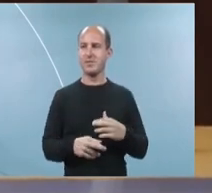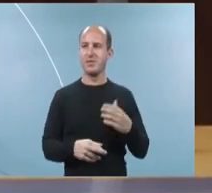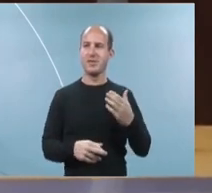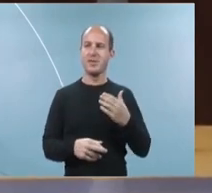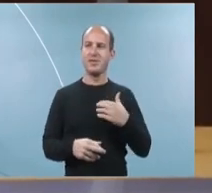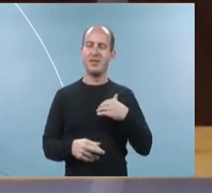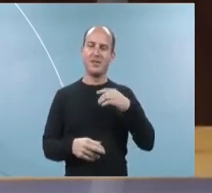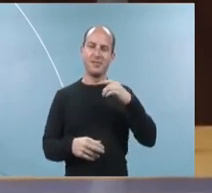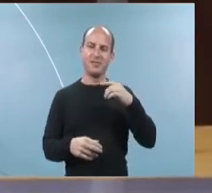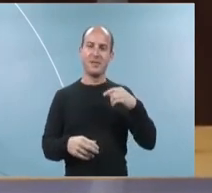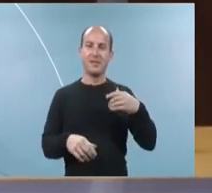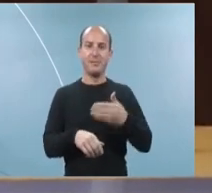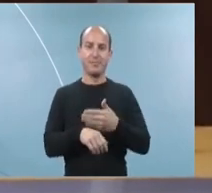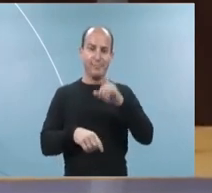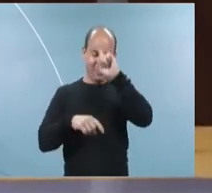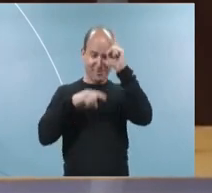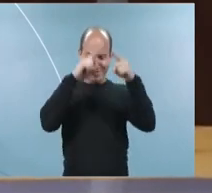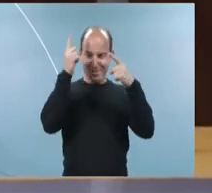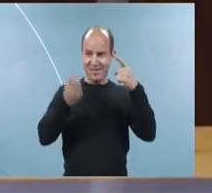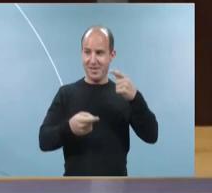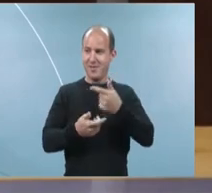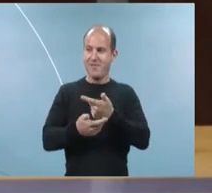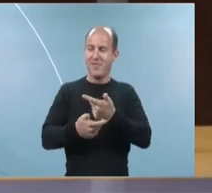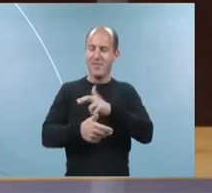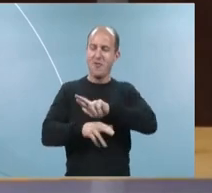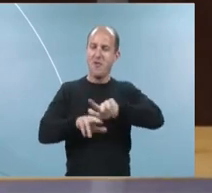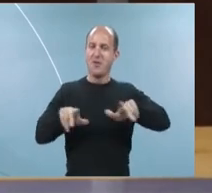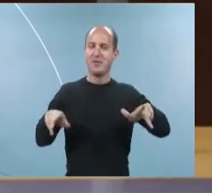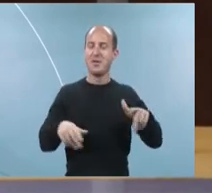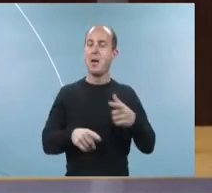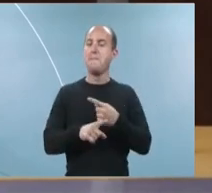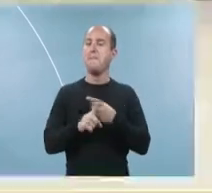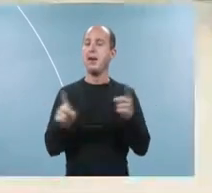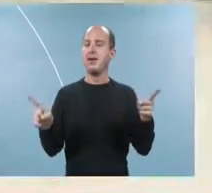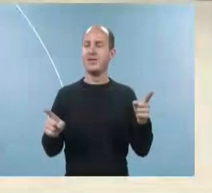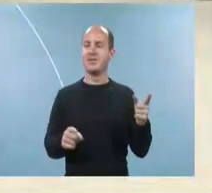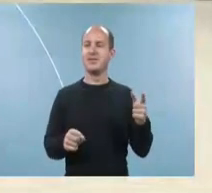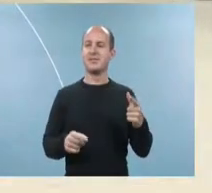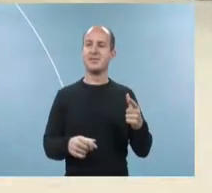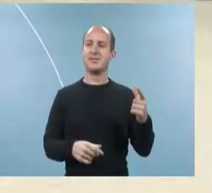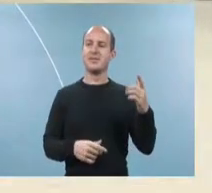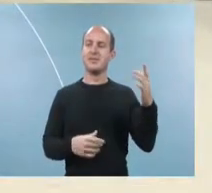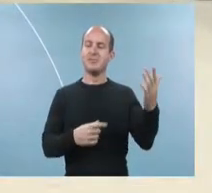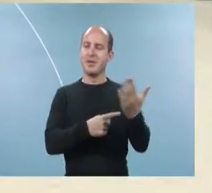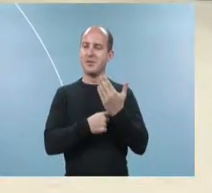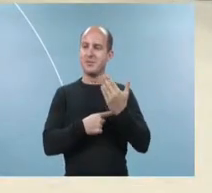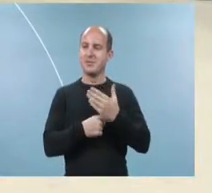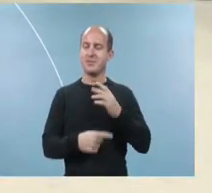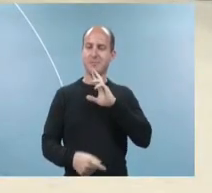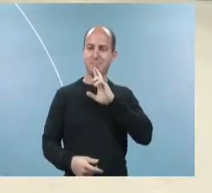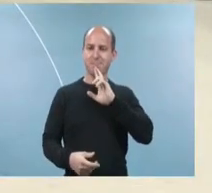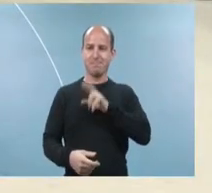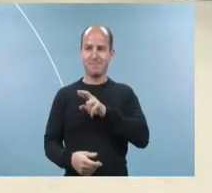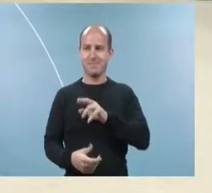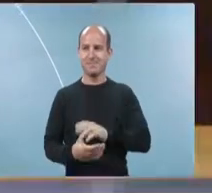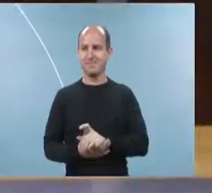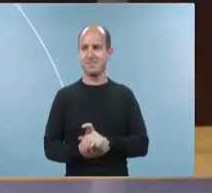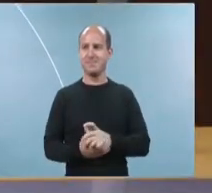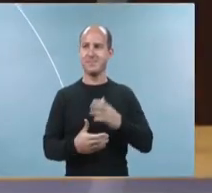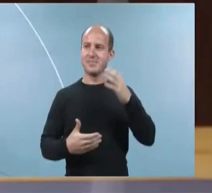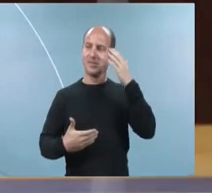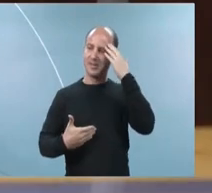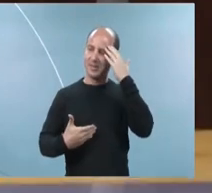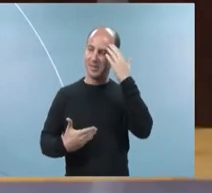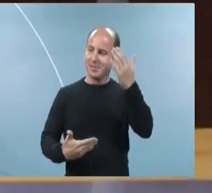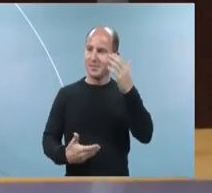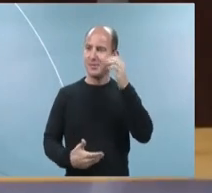saio inventando um monte de coisa, secretária. Mas, no final, elas dão conta do recado.